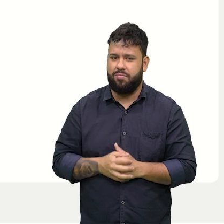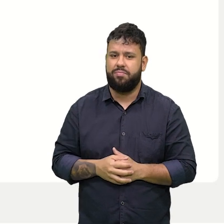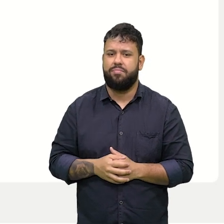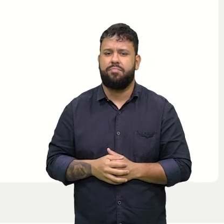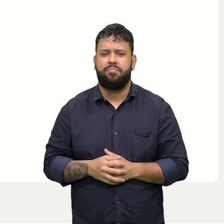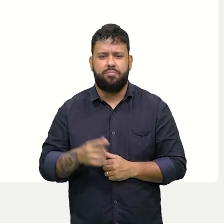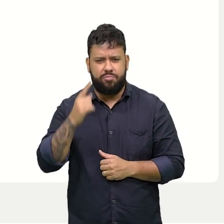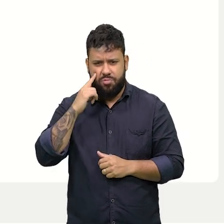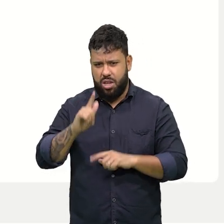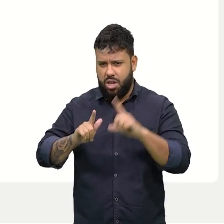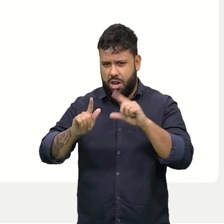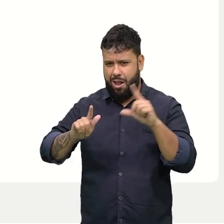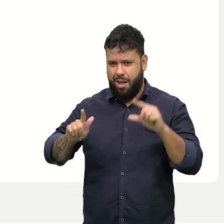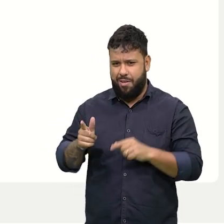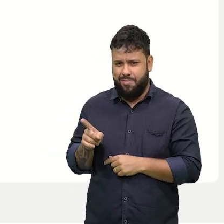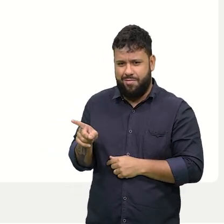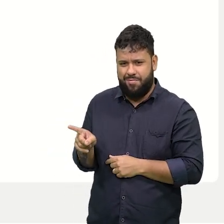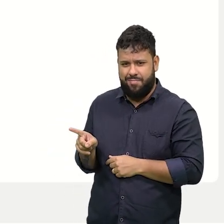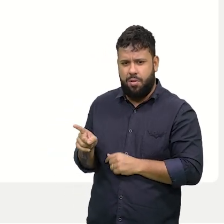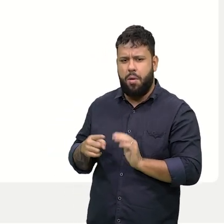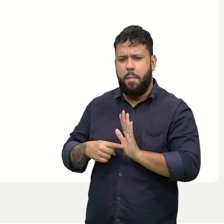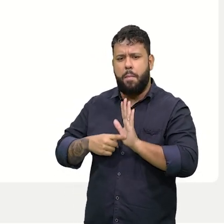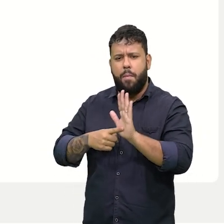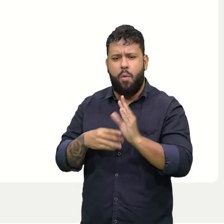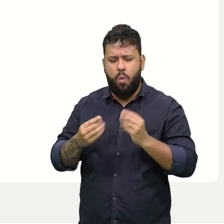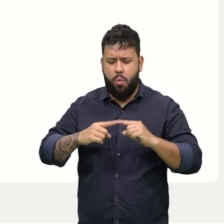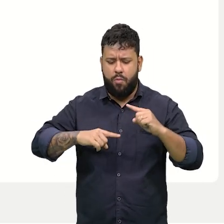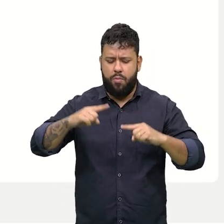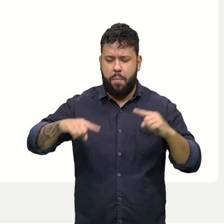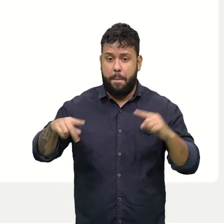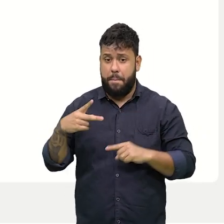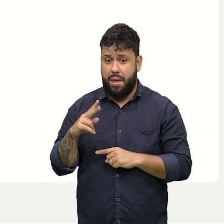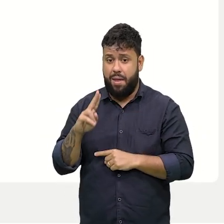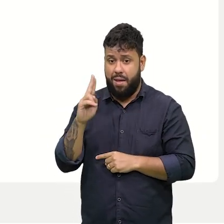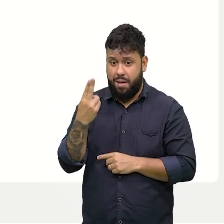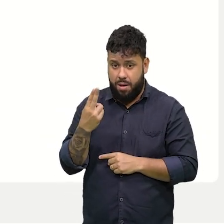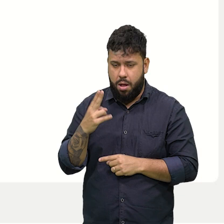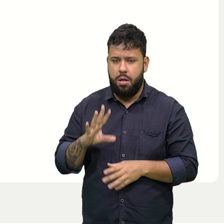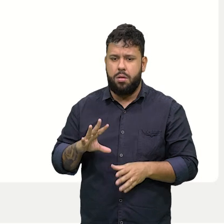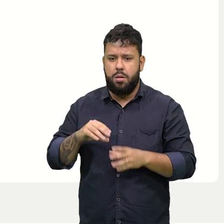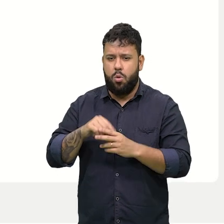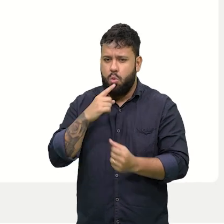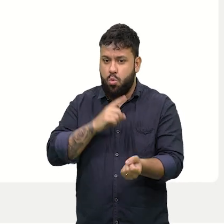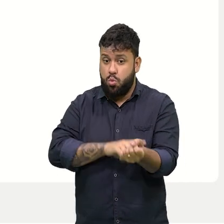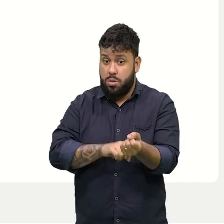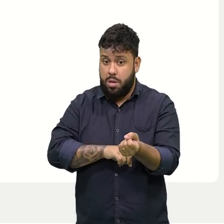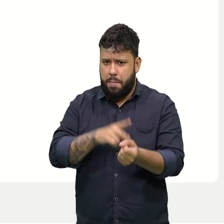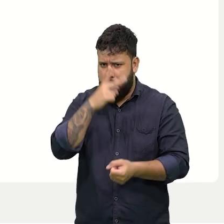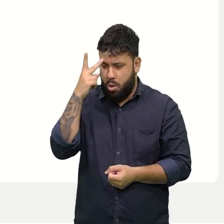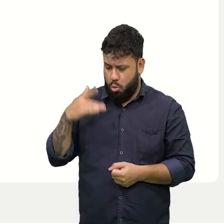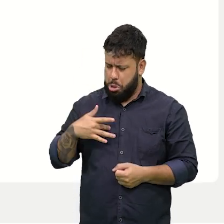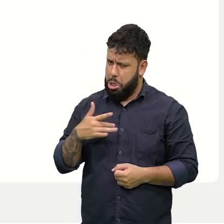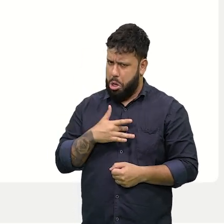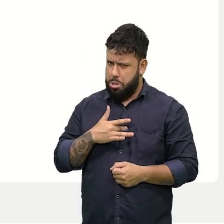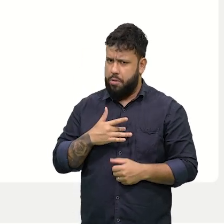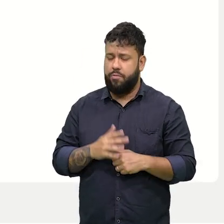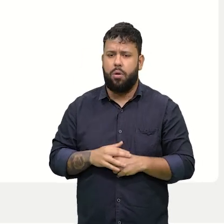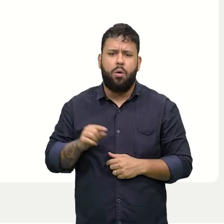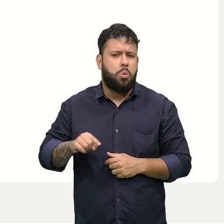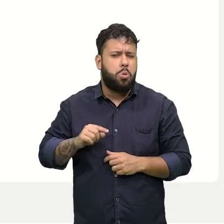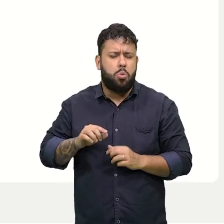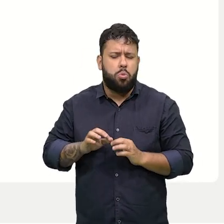Analise o gráfico que ilustra a variação do pH no plasma sanguíneo em uma pessoa saudável durante